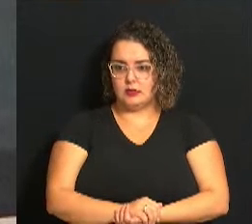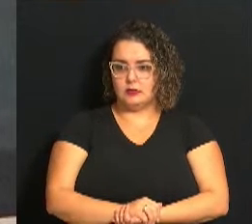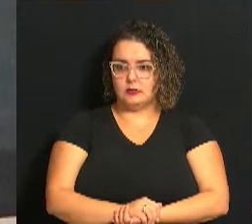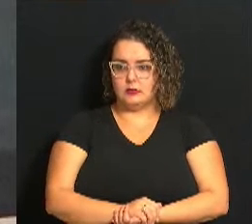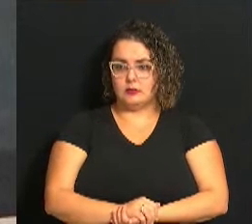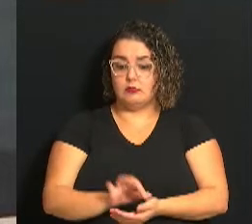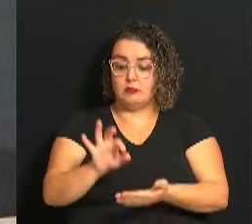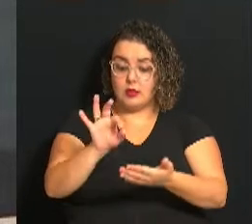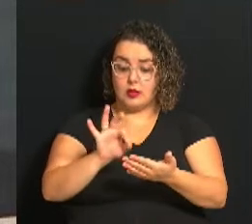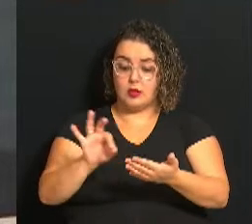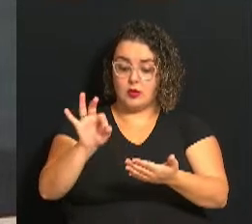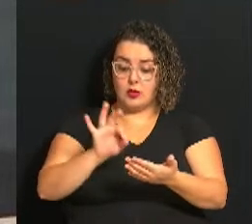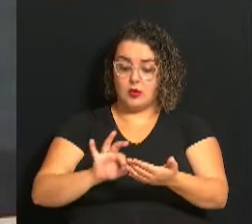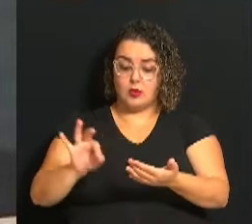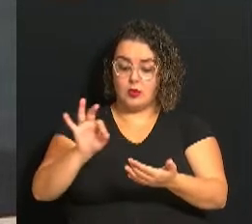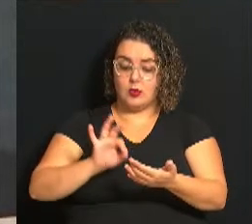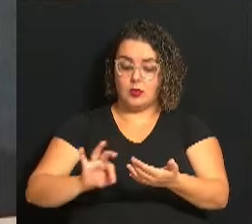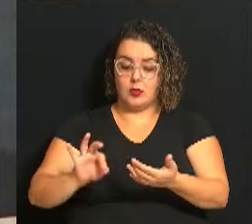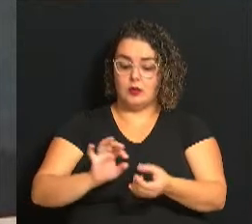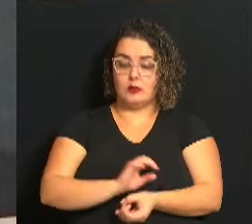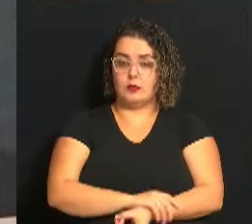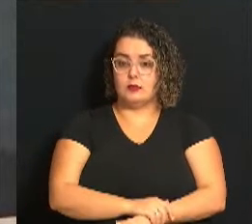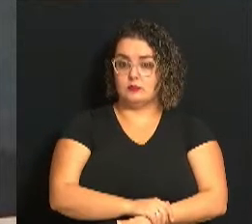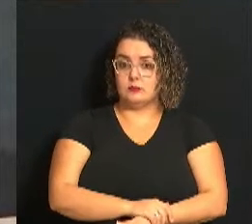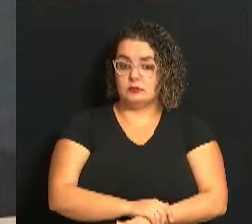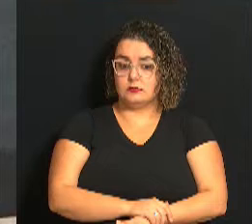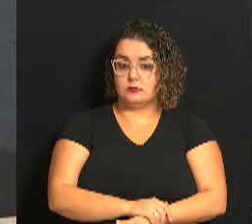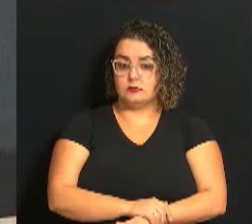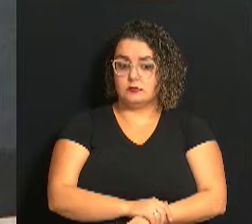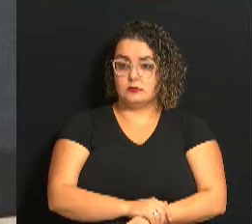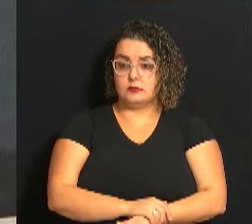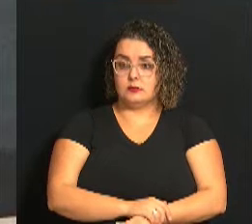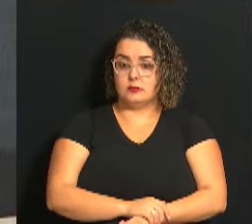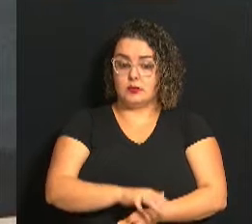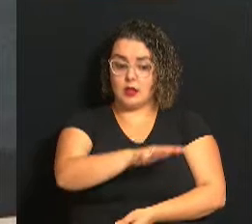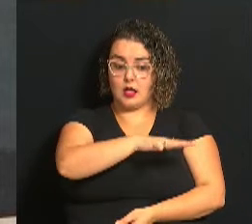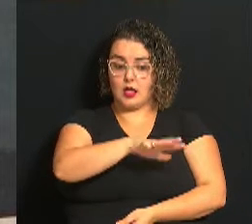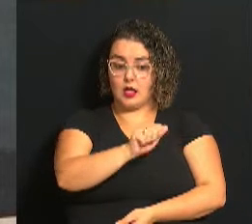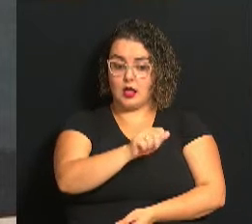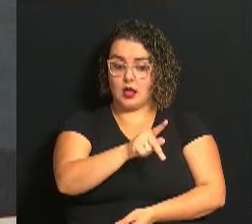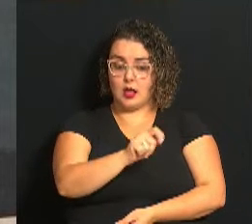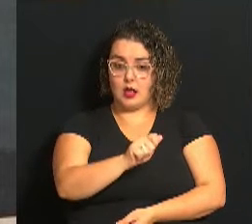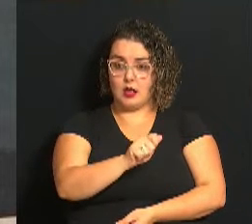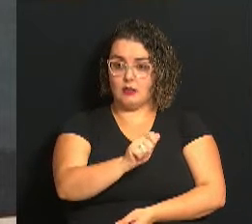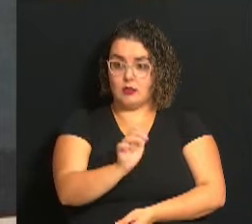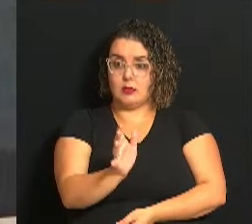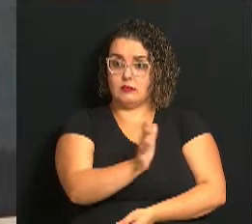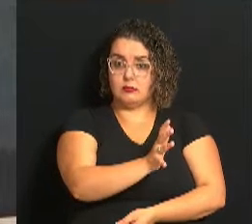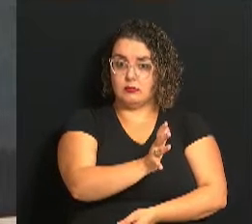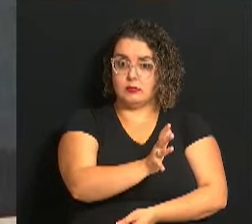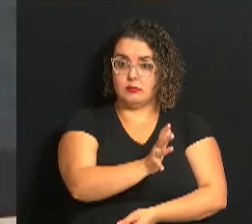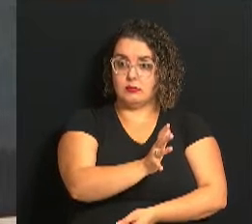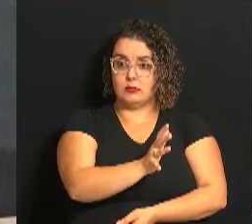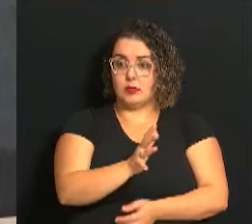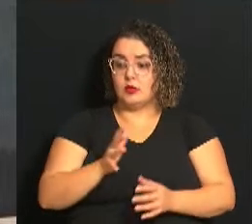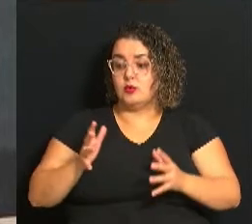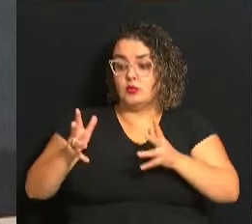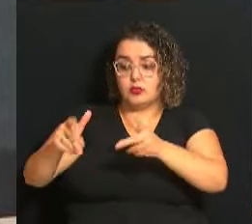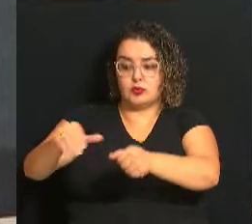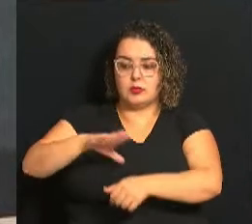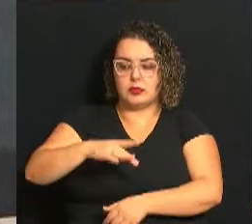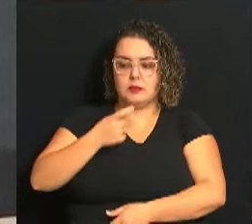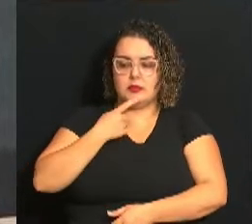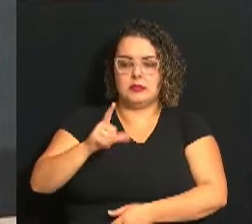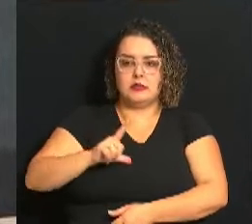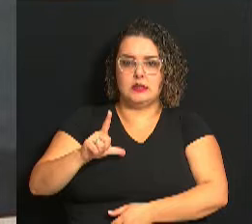correção que excluiu a APA de uma condição que toda Campinas tem, menos a APA. Por quê?